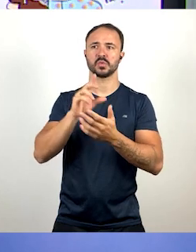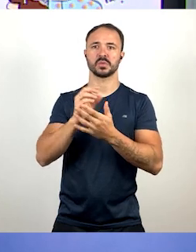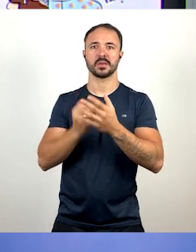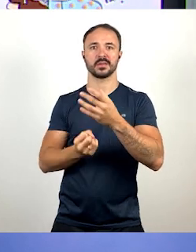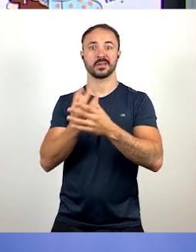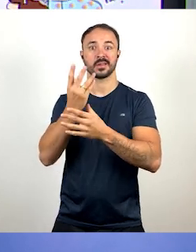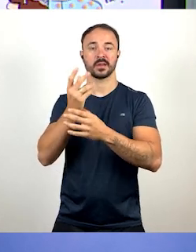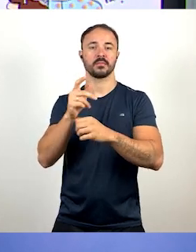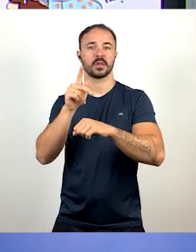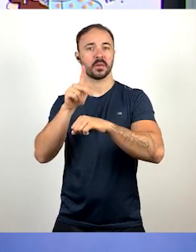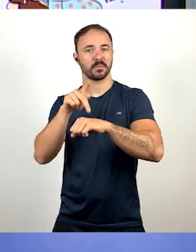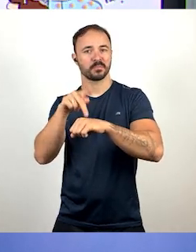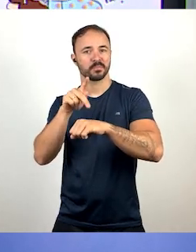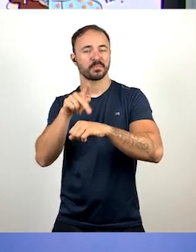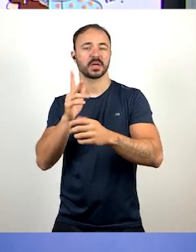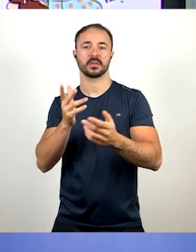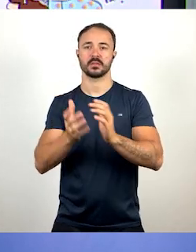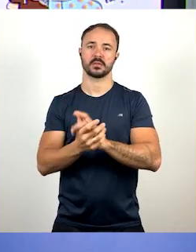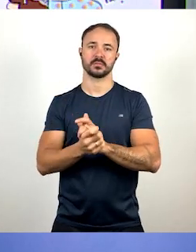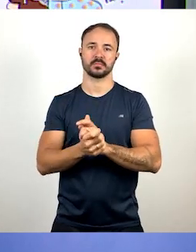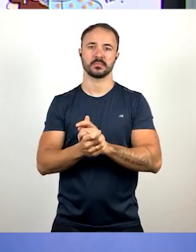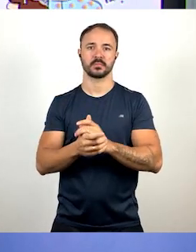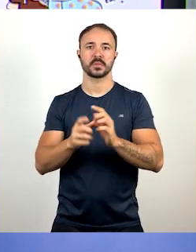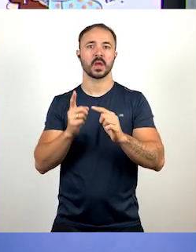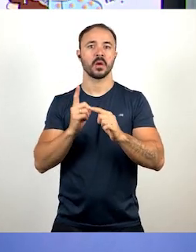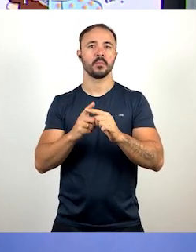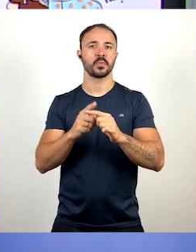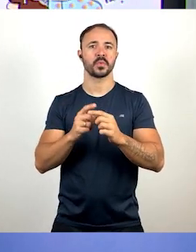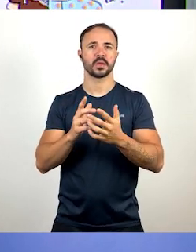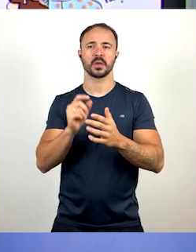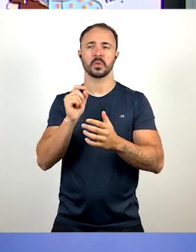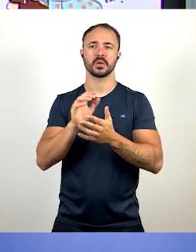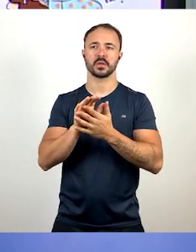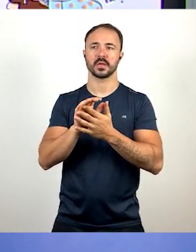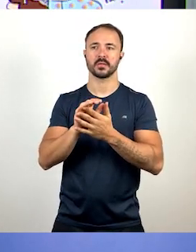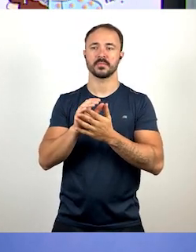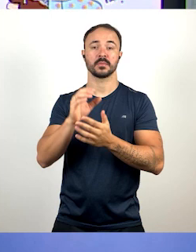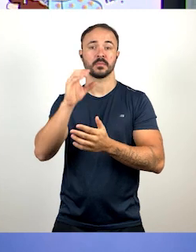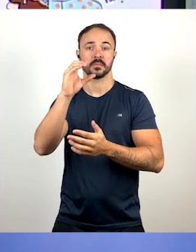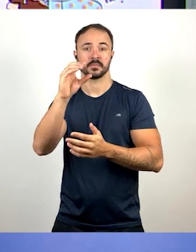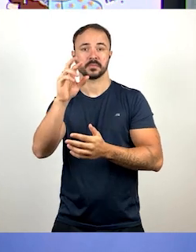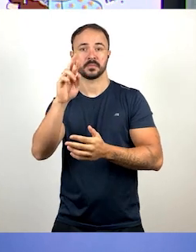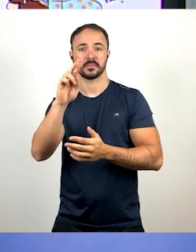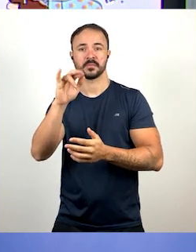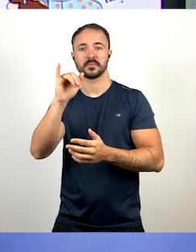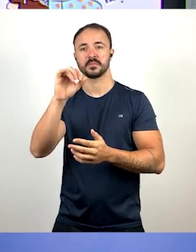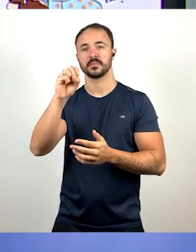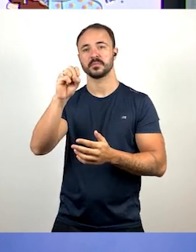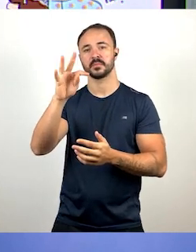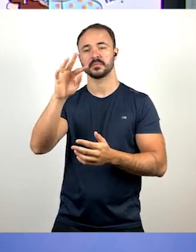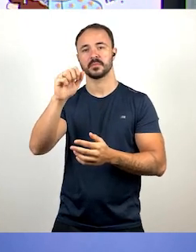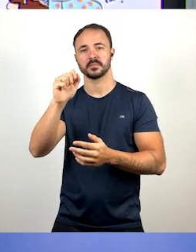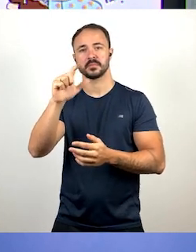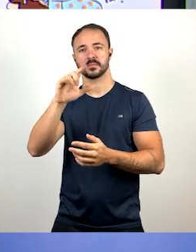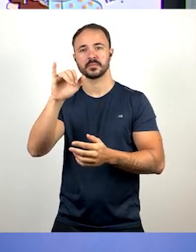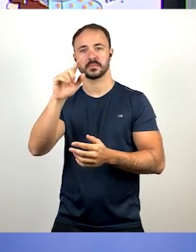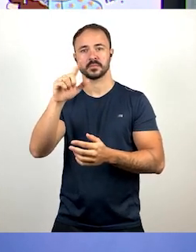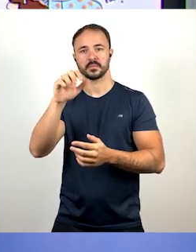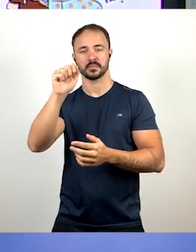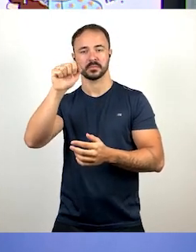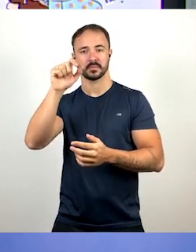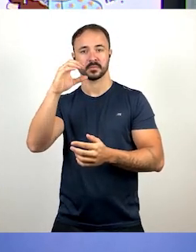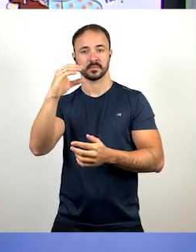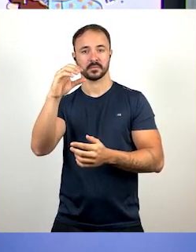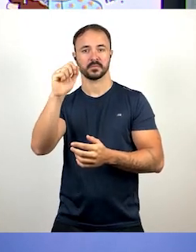pedras, comumente chamadas, porque são a cristalização, são a petrificação, o